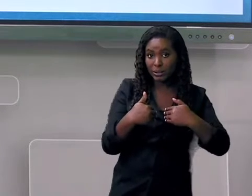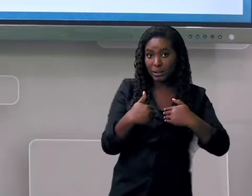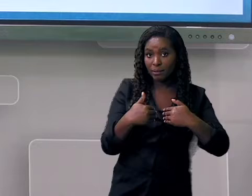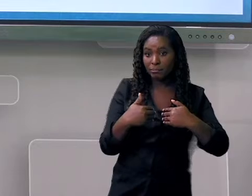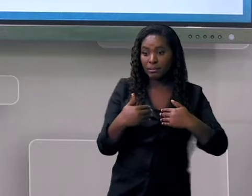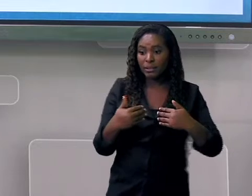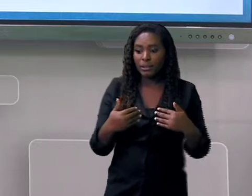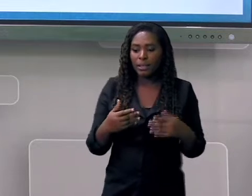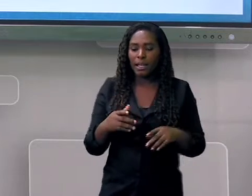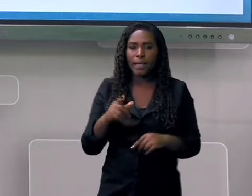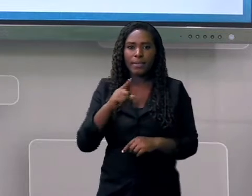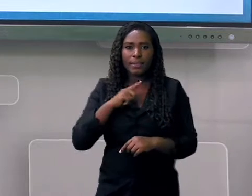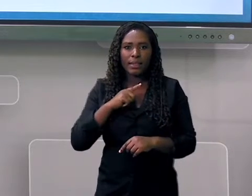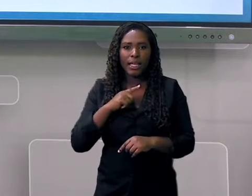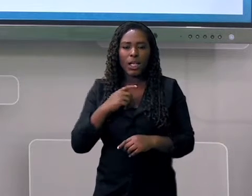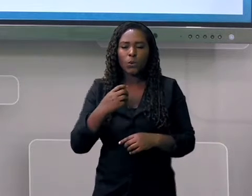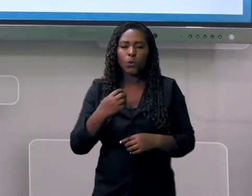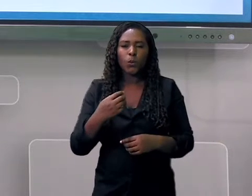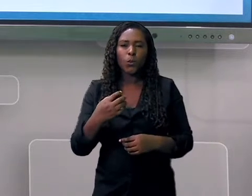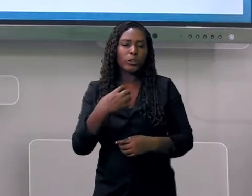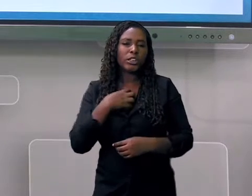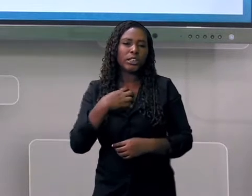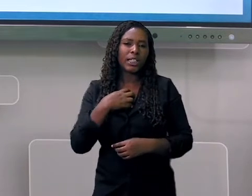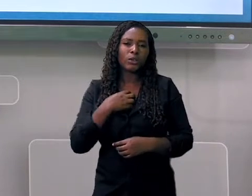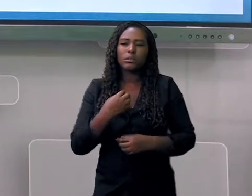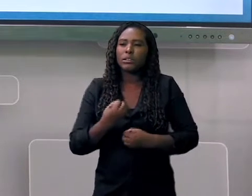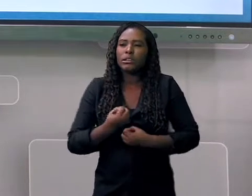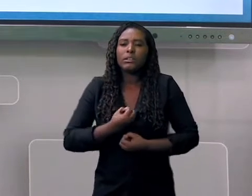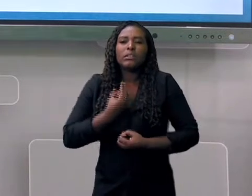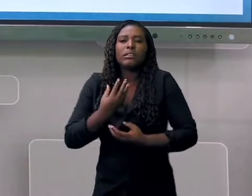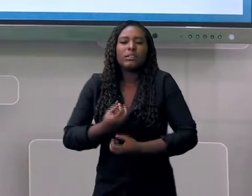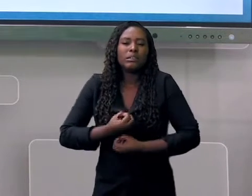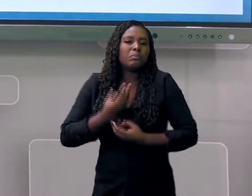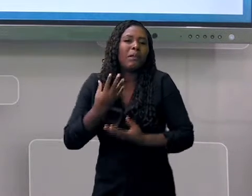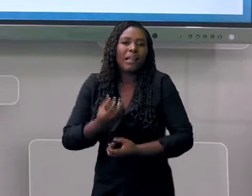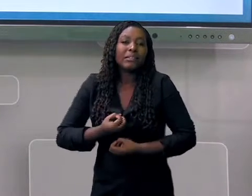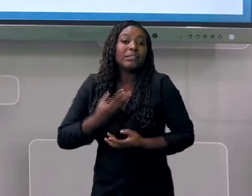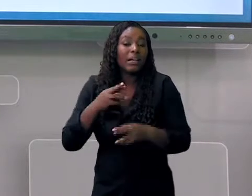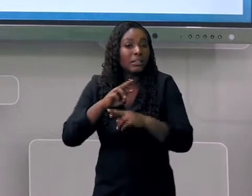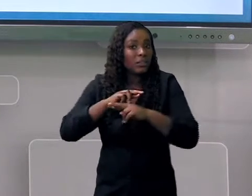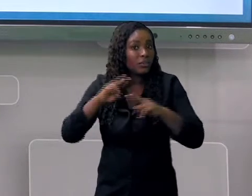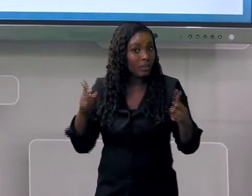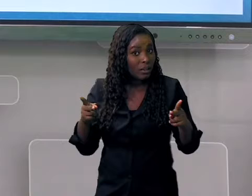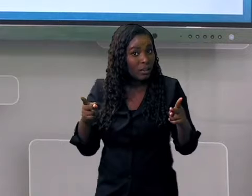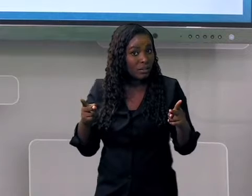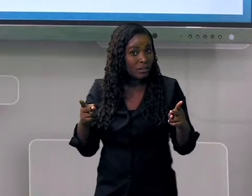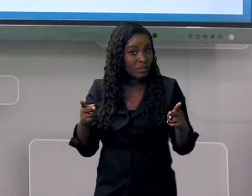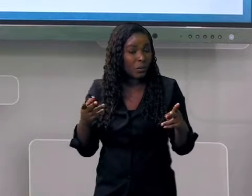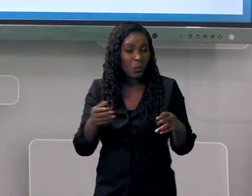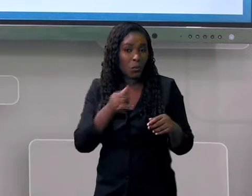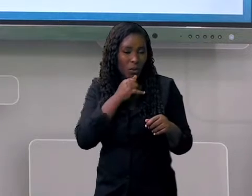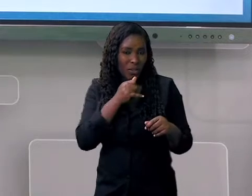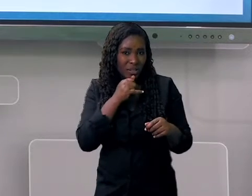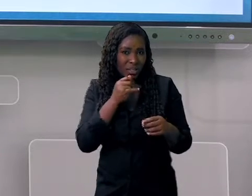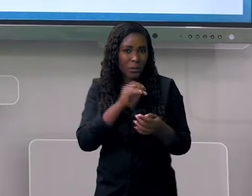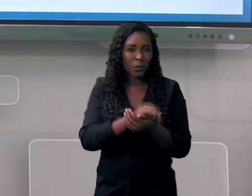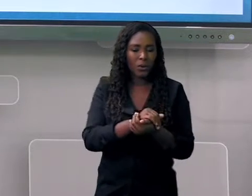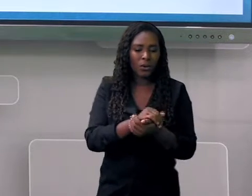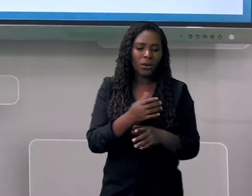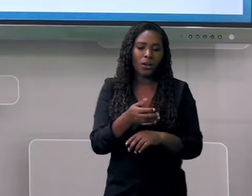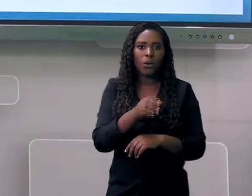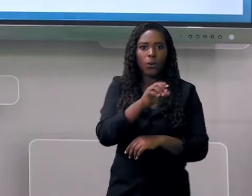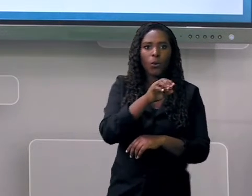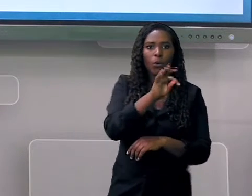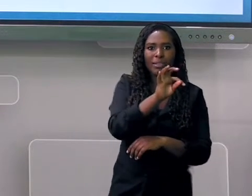da fala, da linguagem e da própria comunicação nos contextos sociais. O TEA, o autismo, é uma